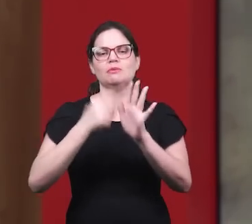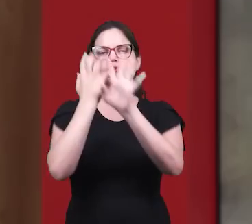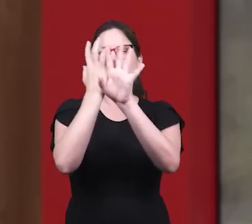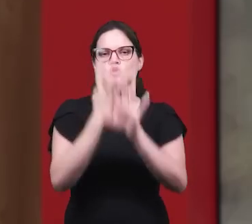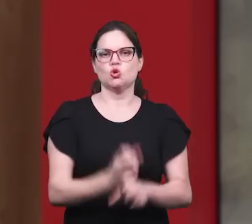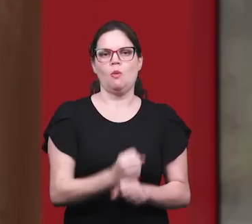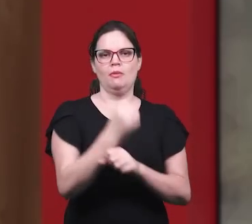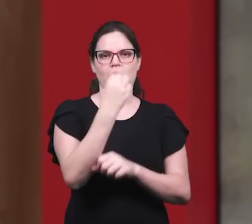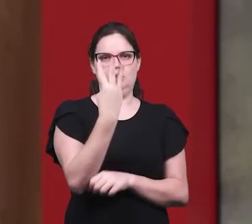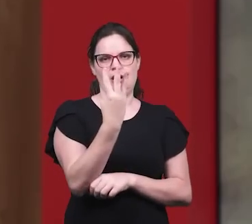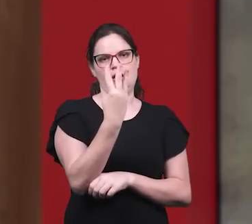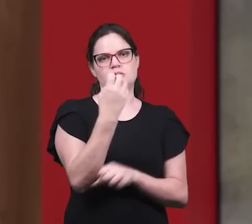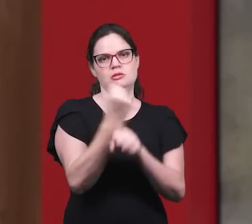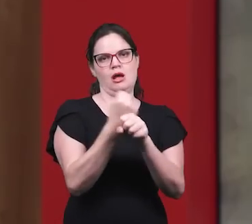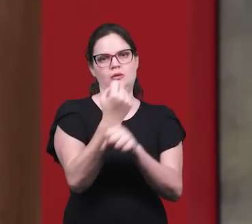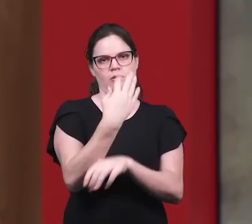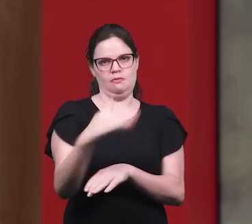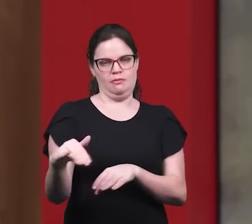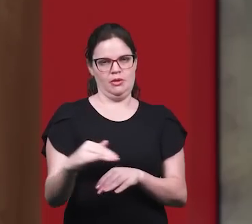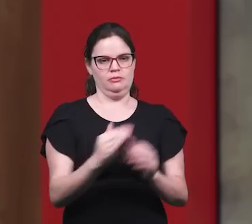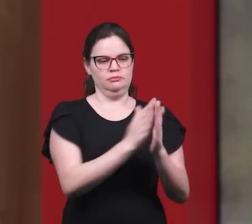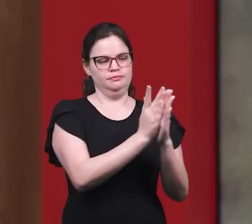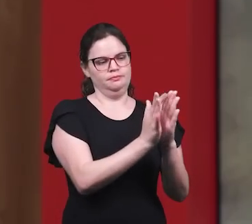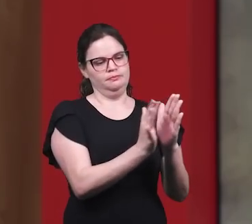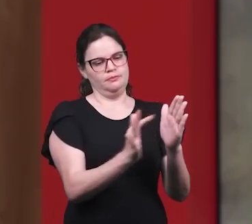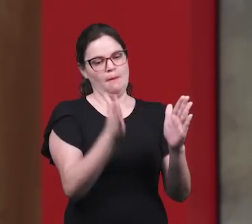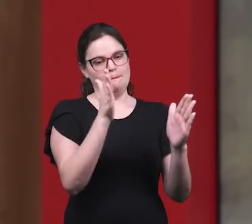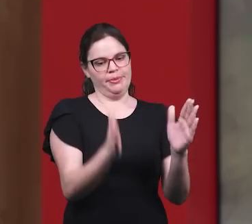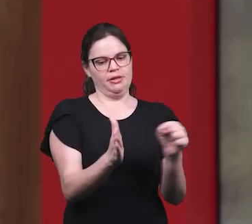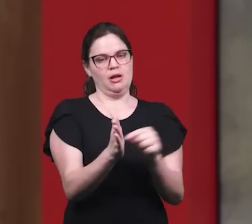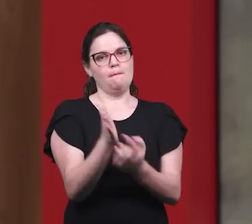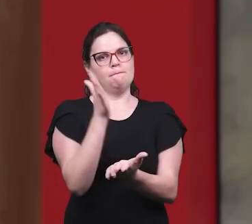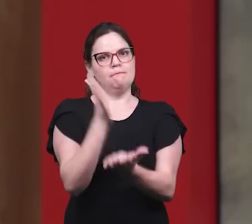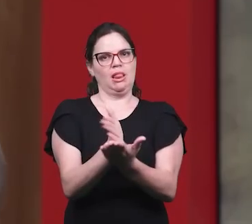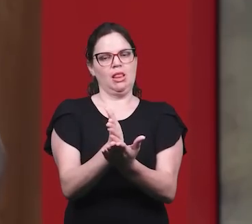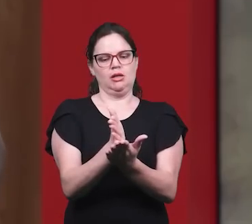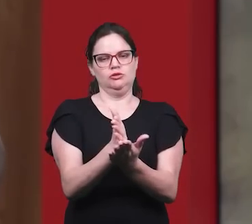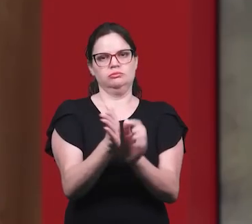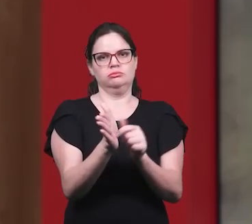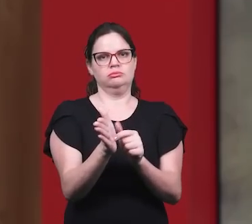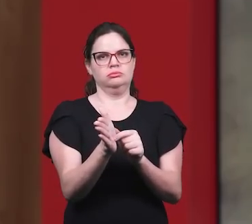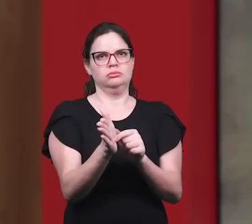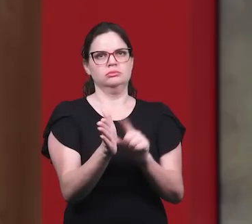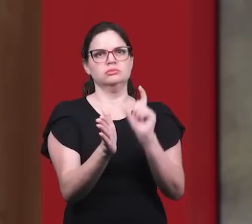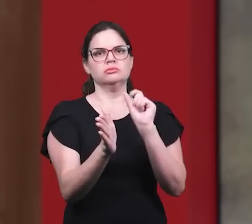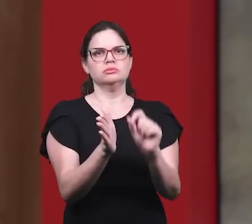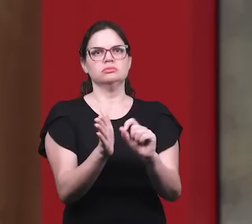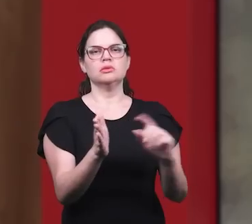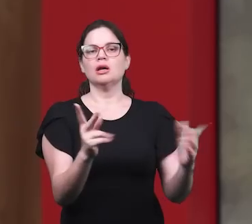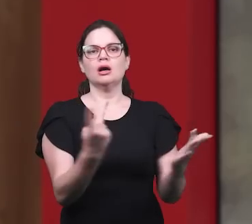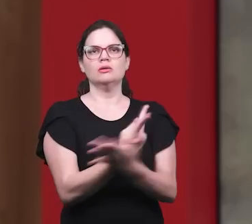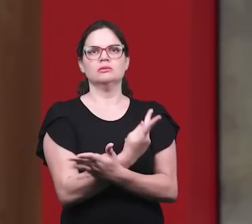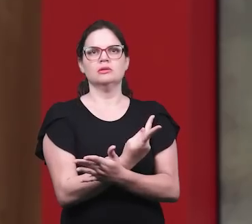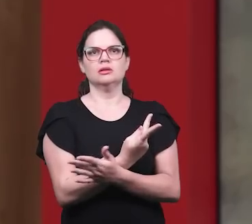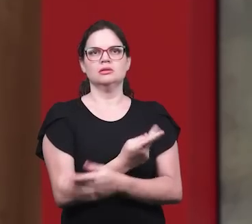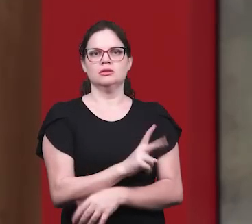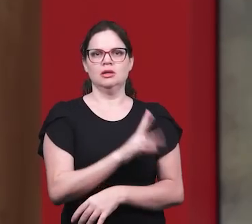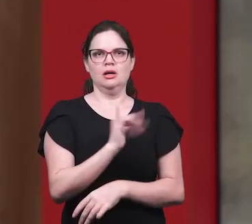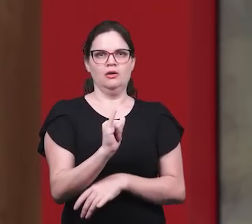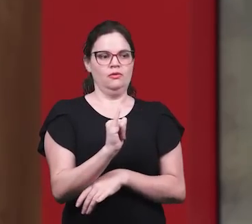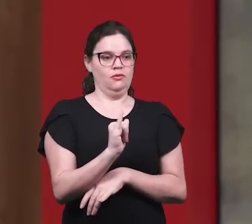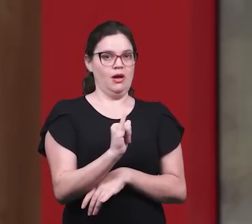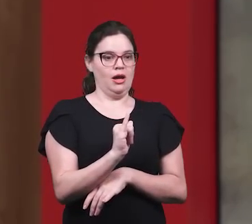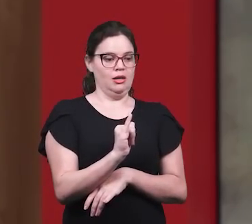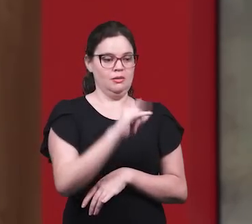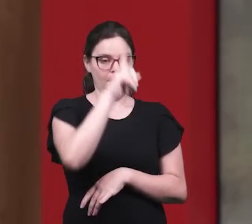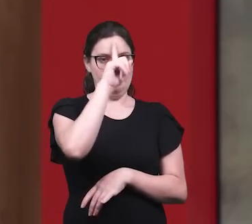3 anos e meio também. Então aqui, na metade da semana, ele fará cessar o sacrifício.